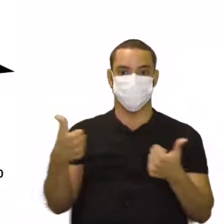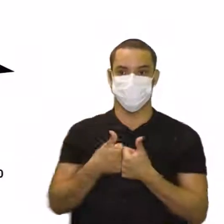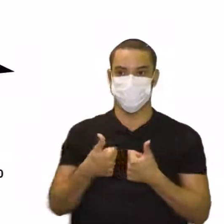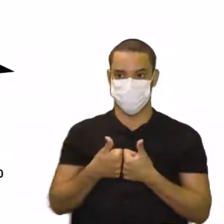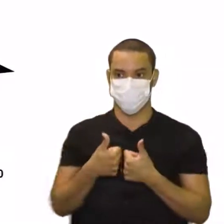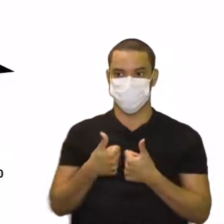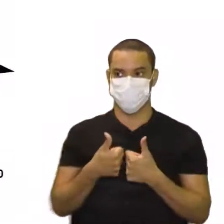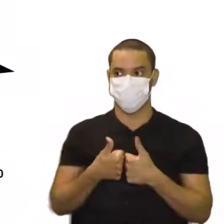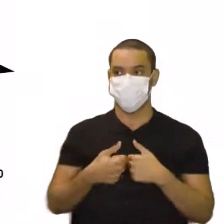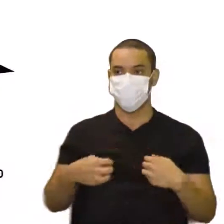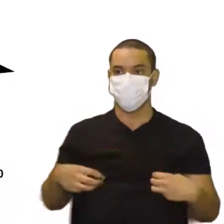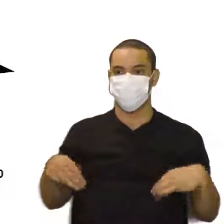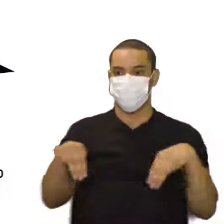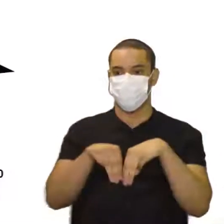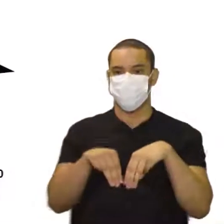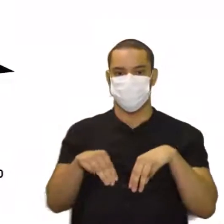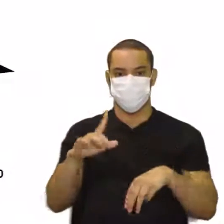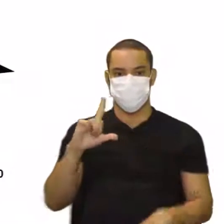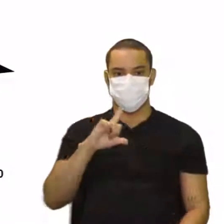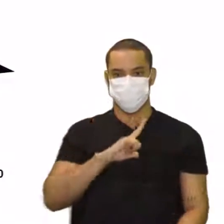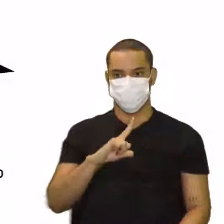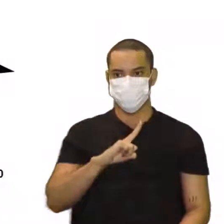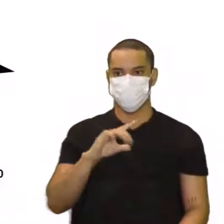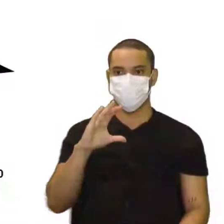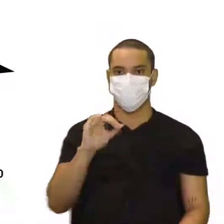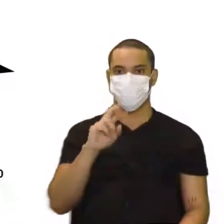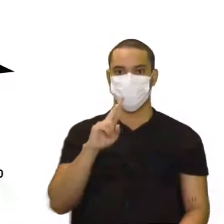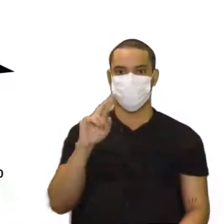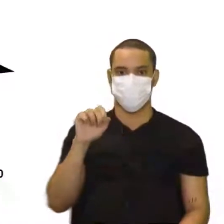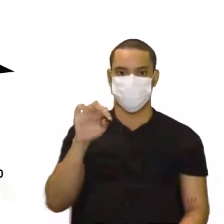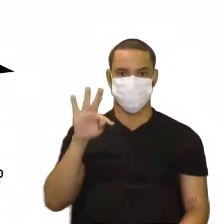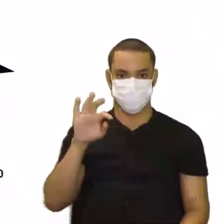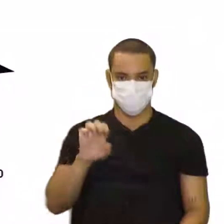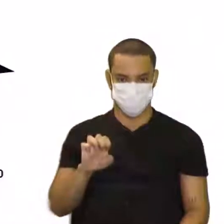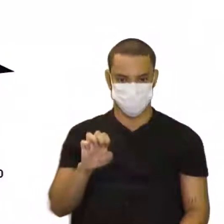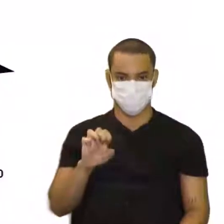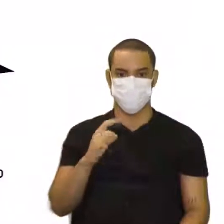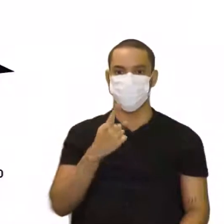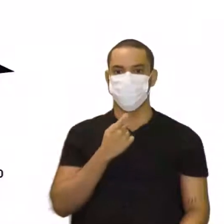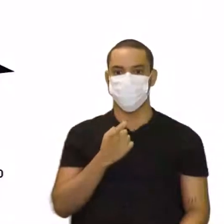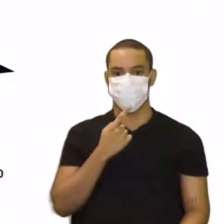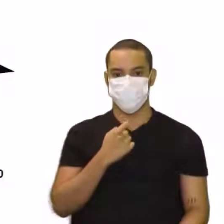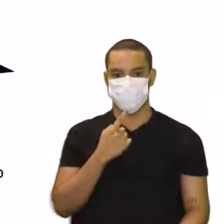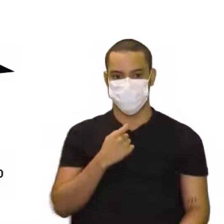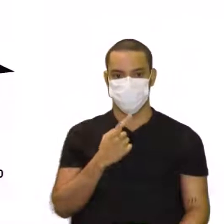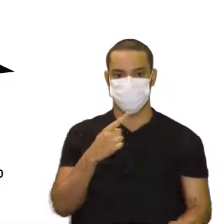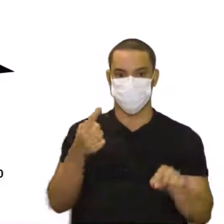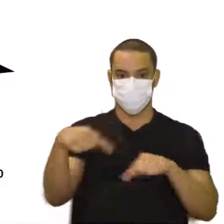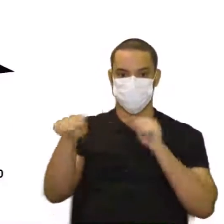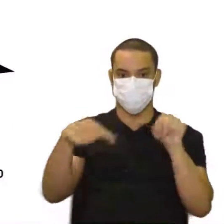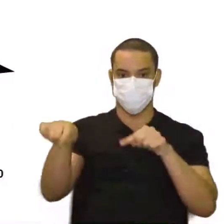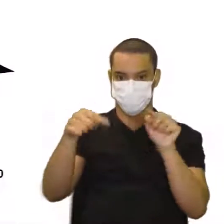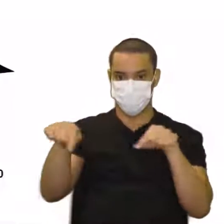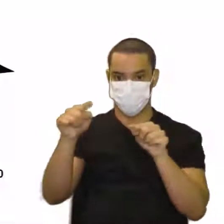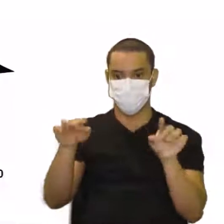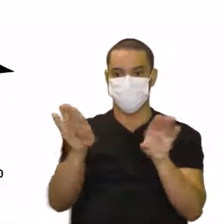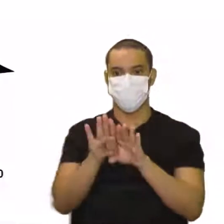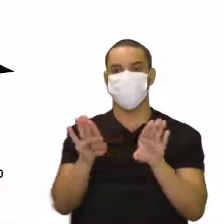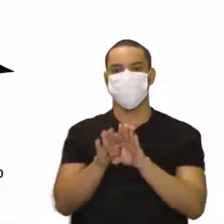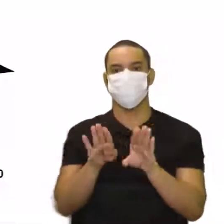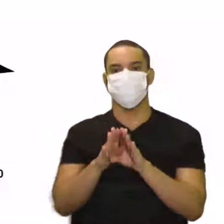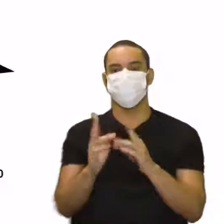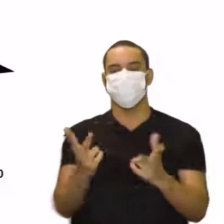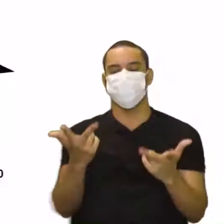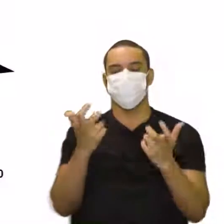campo magnético, eu tenho indução de corrente, ok? Que está aqui em vermelho, tá bom? Aqui vocês podem perceber,